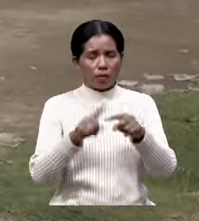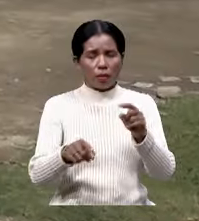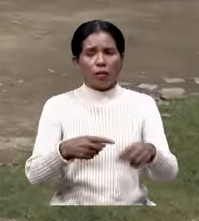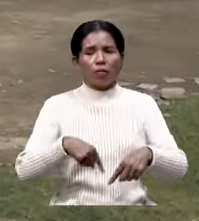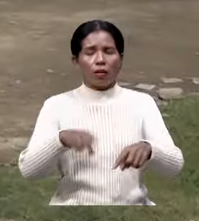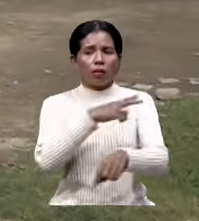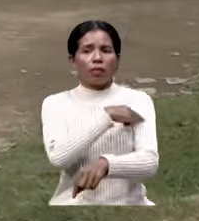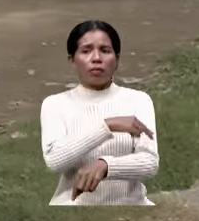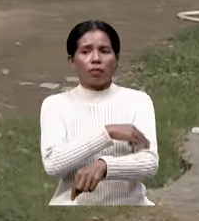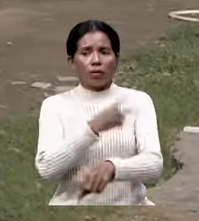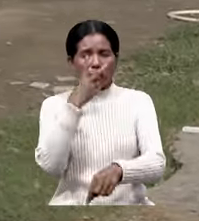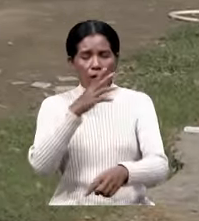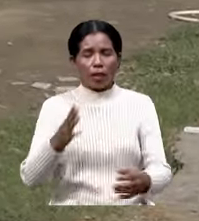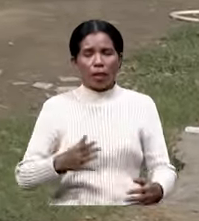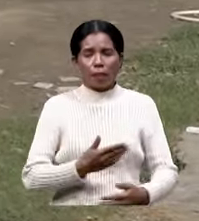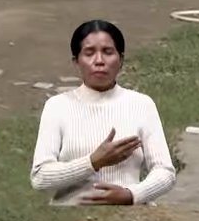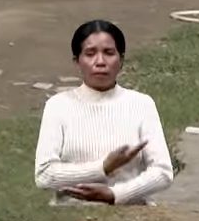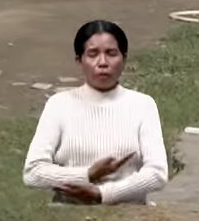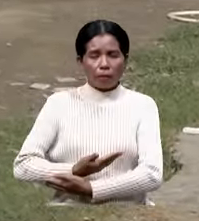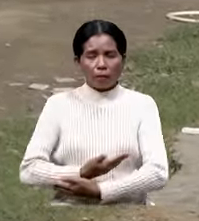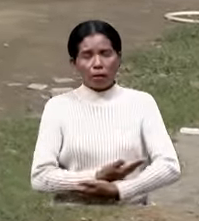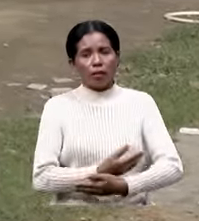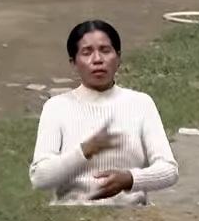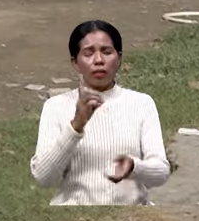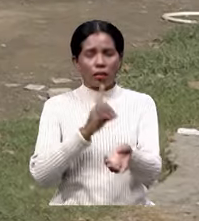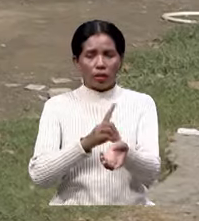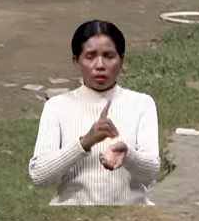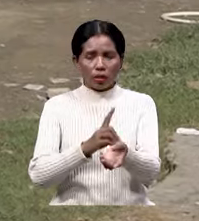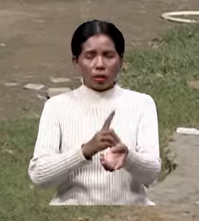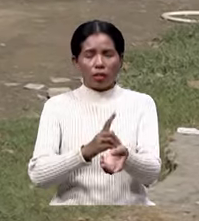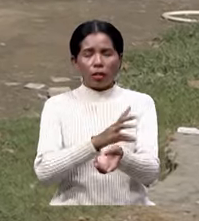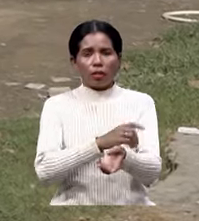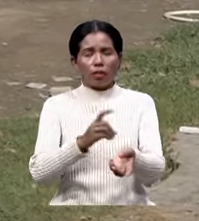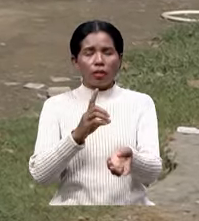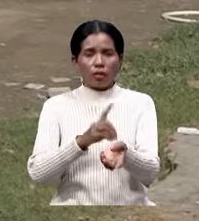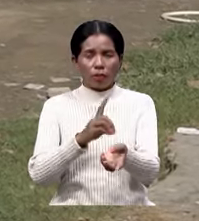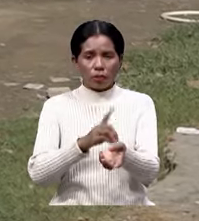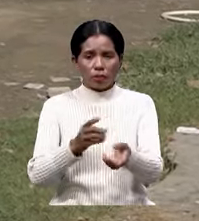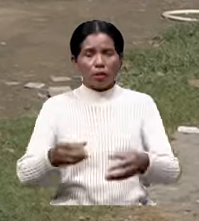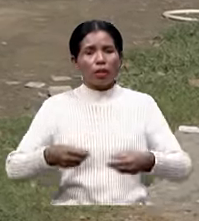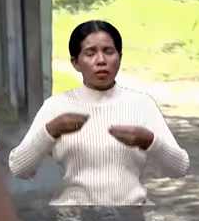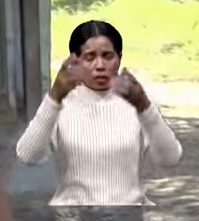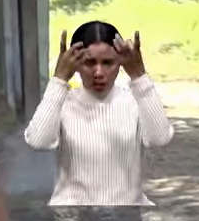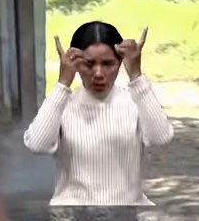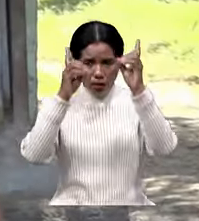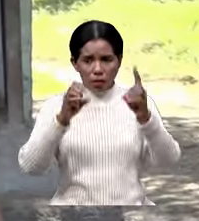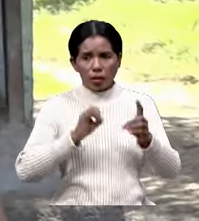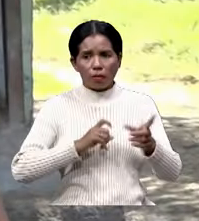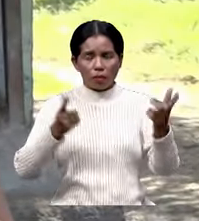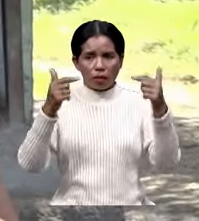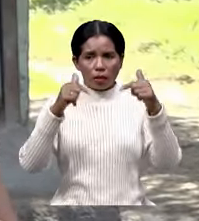consulta ho di controla bebê nia condição, ter data na be pessoal saúde sira determinona. Ya, ha uma ata consulta